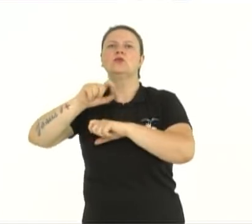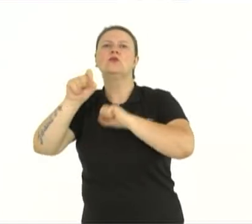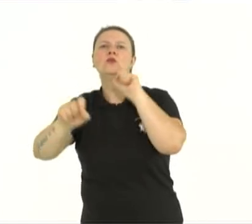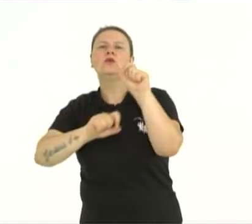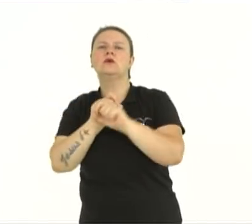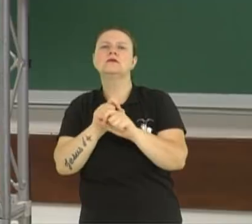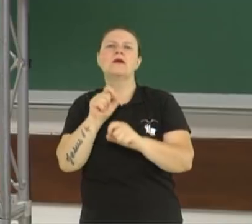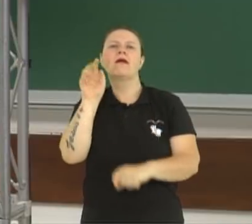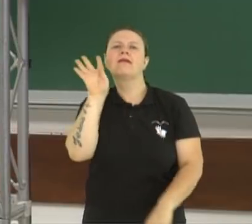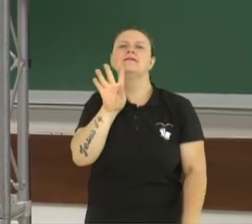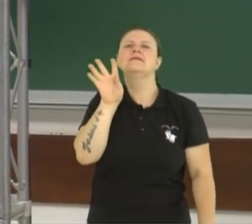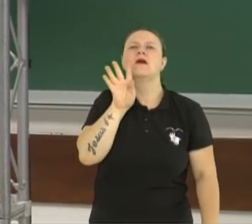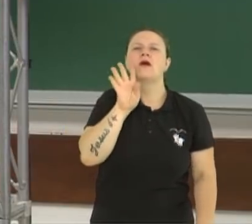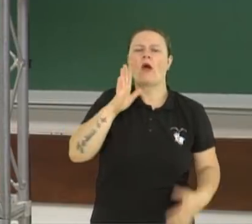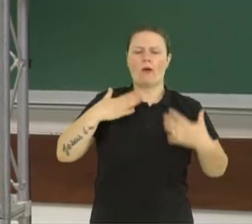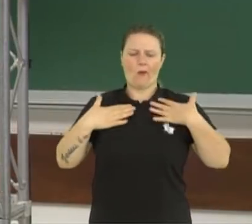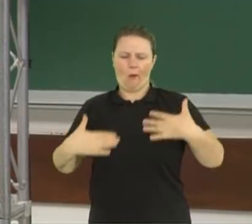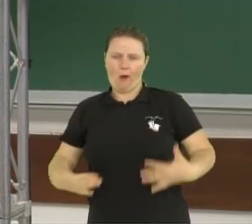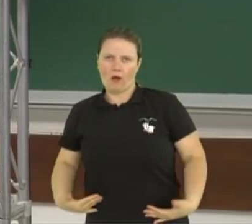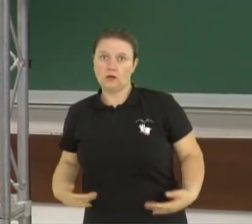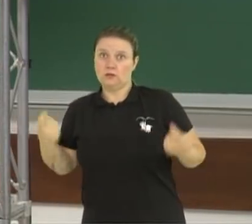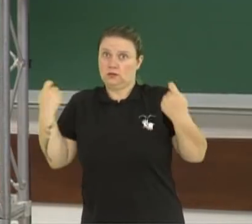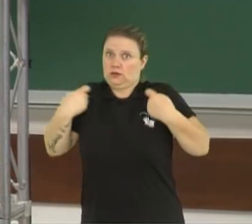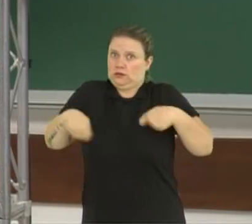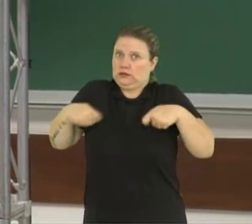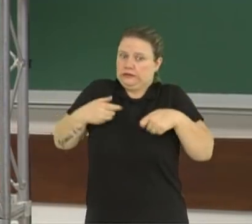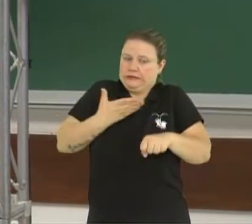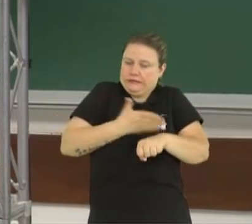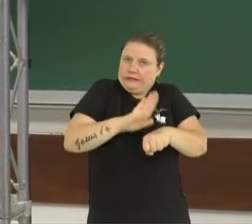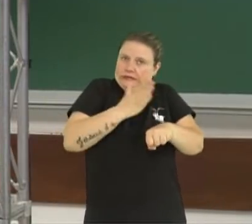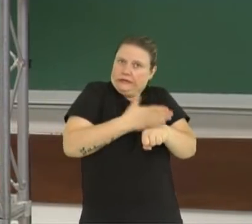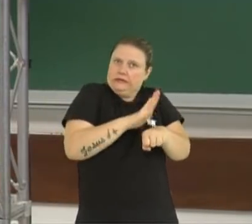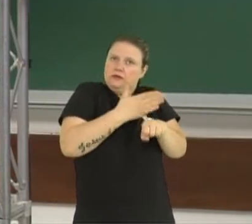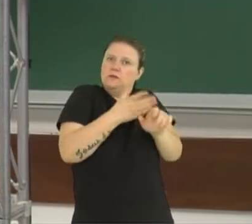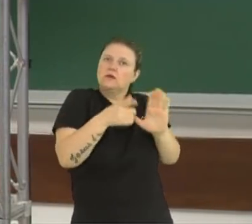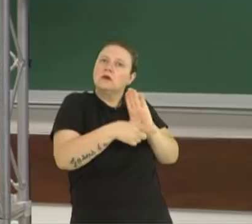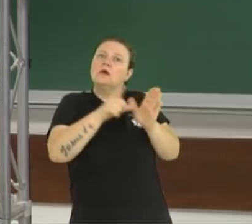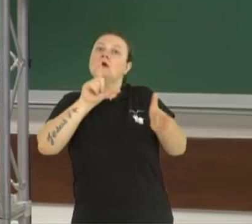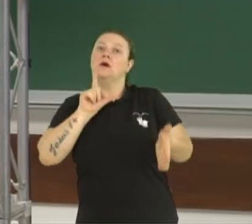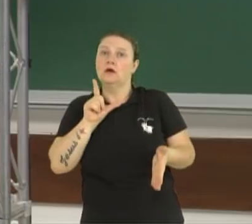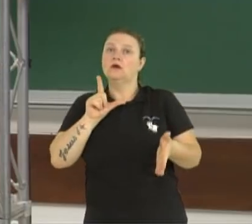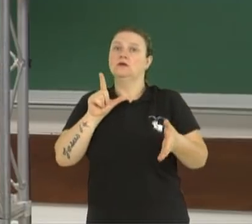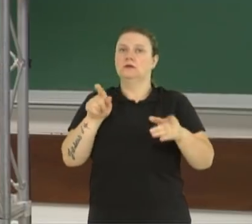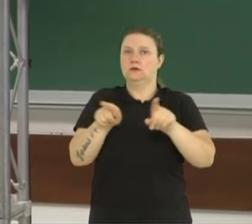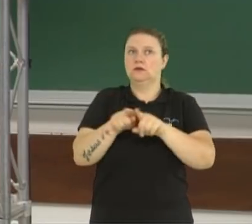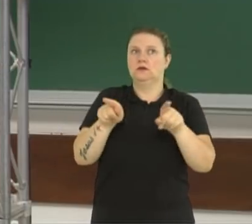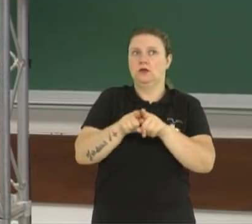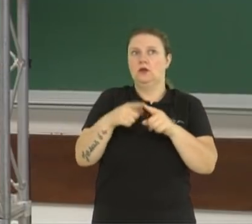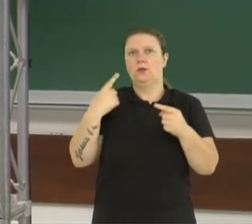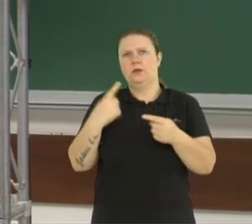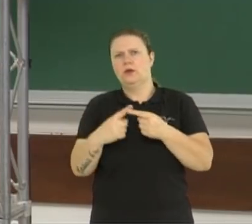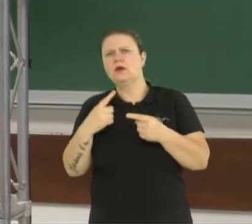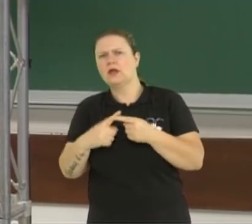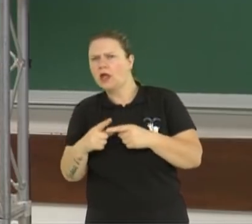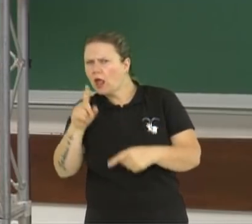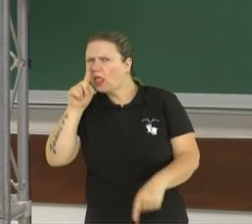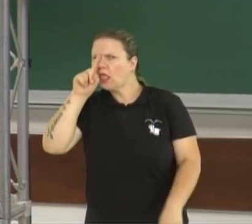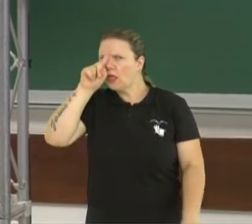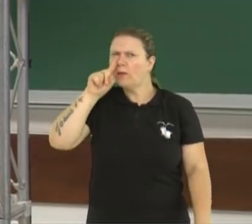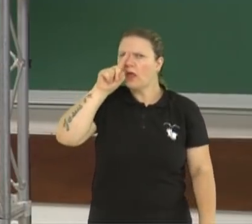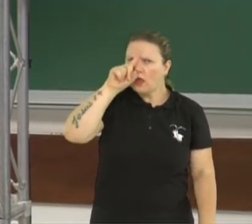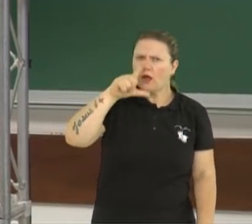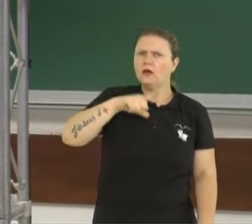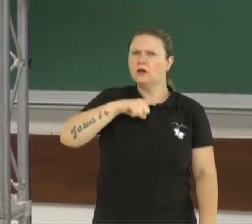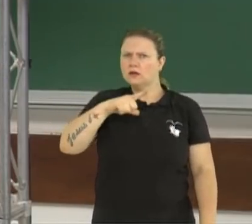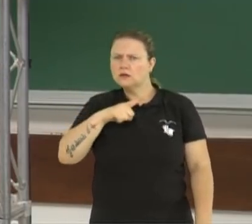Toda a questão física, o preparo que a pessoa tem que ter para subir, porque aqui a gente está, dependendo, é muito íngreme, tem dificuldade,